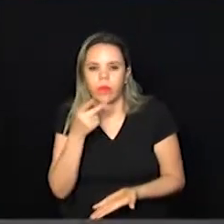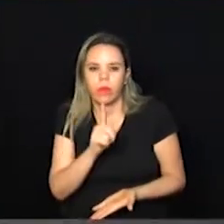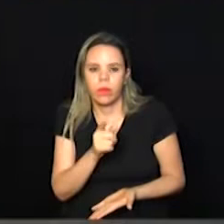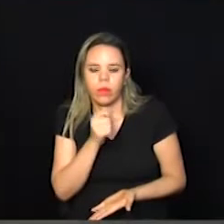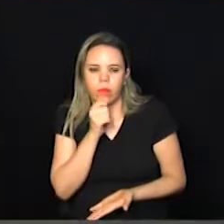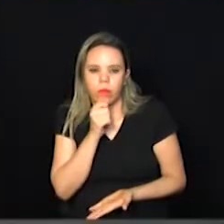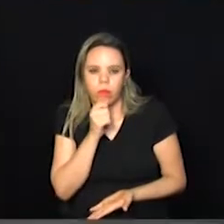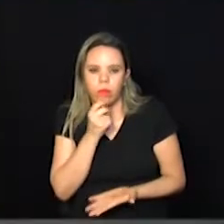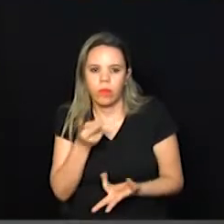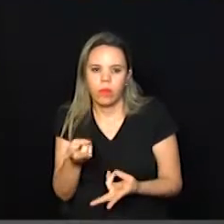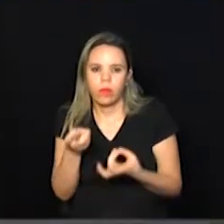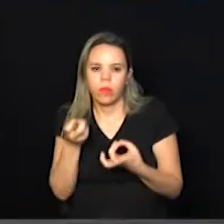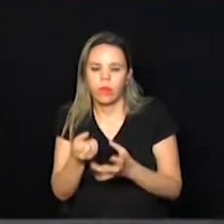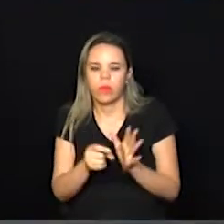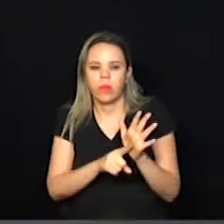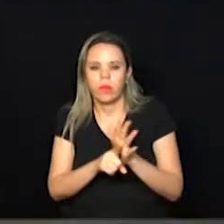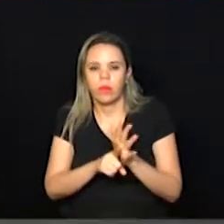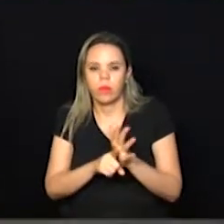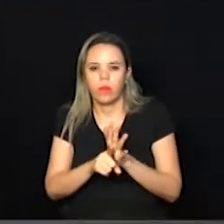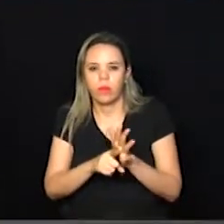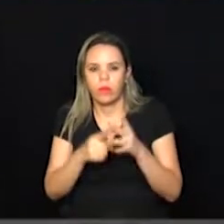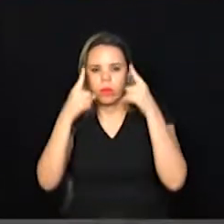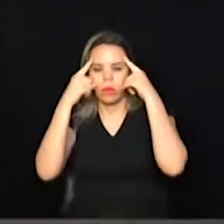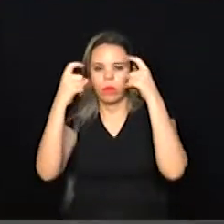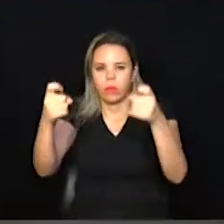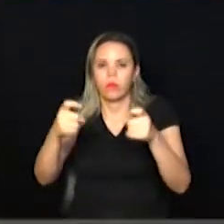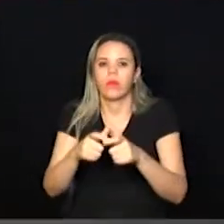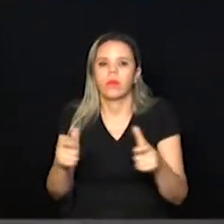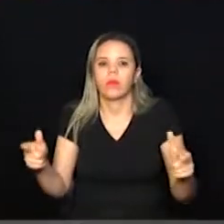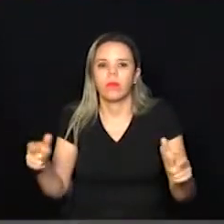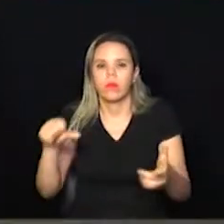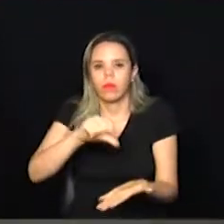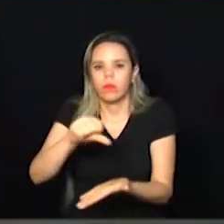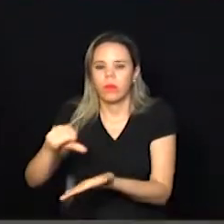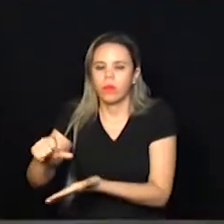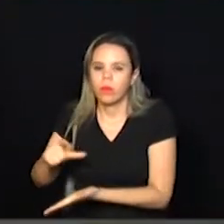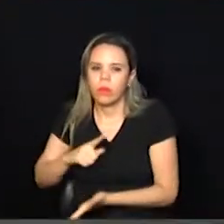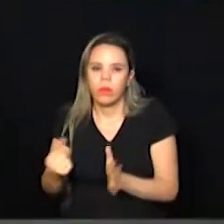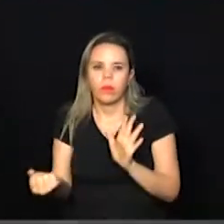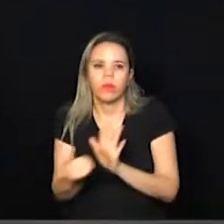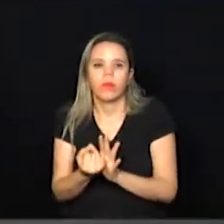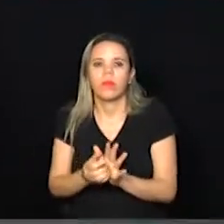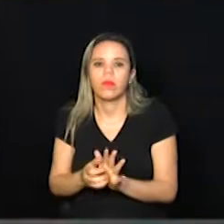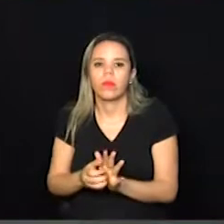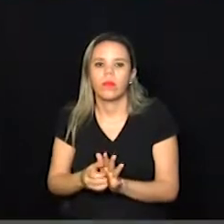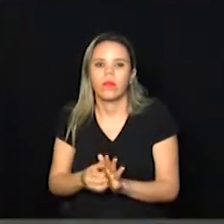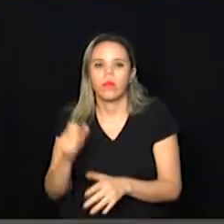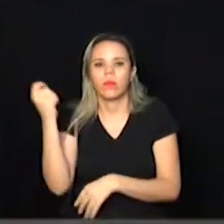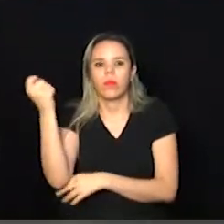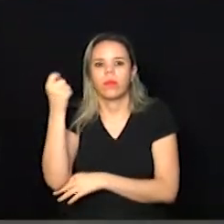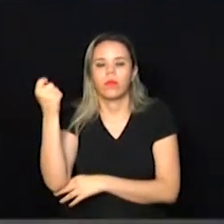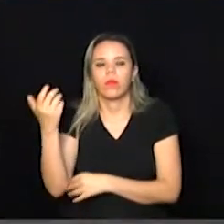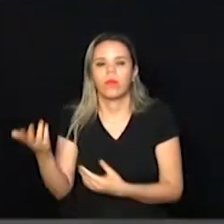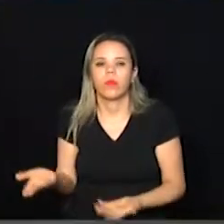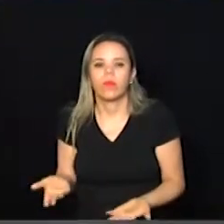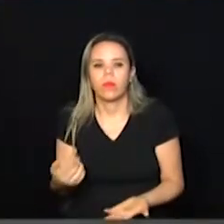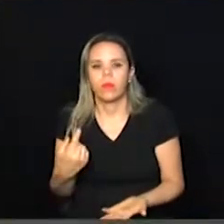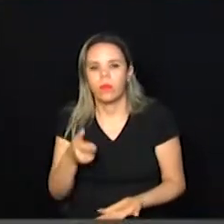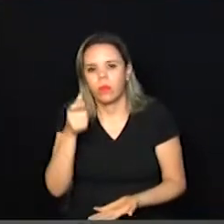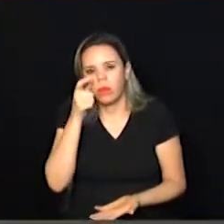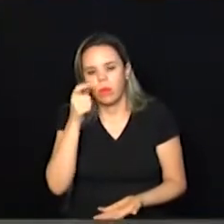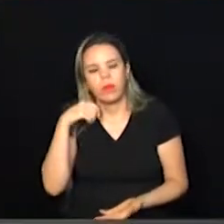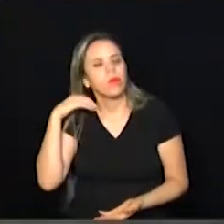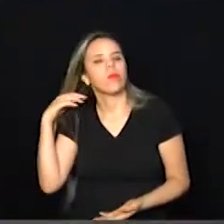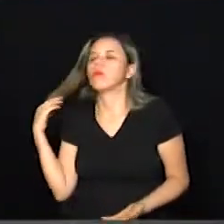nós olharmos os dados de violência, a maior região que nós temos de registro é a Sul. E aí, o que nós vemos? A